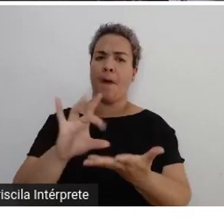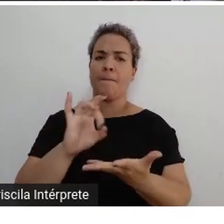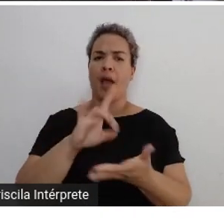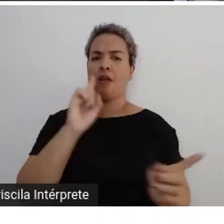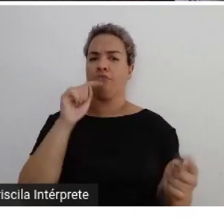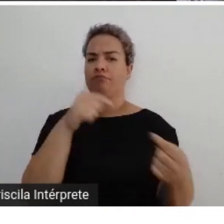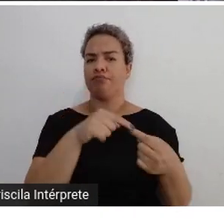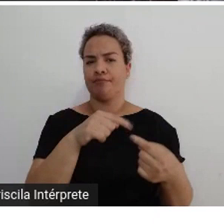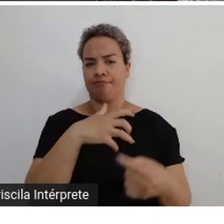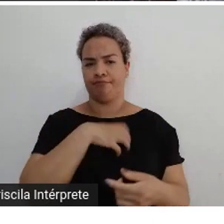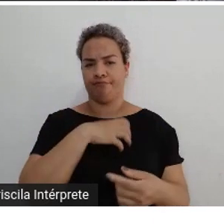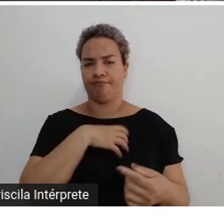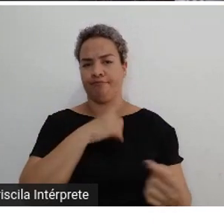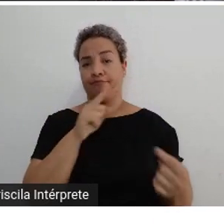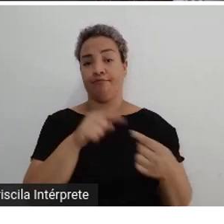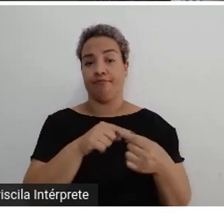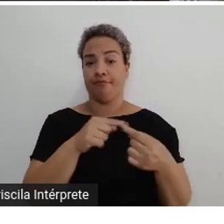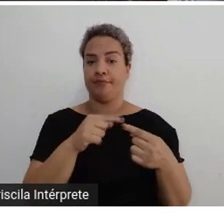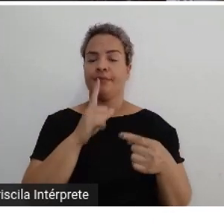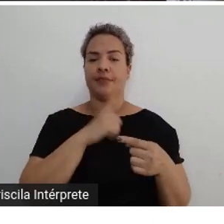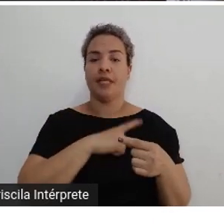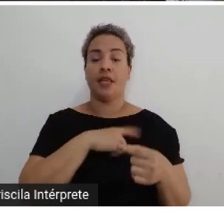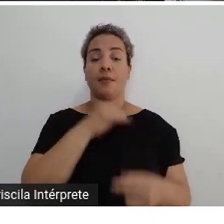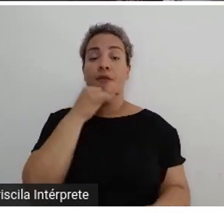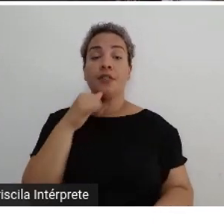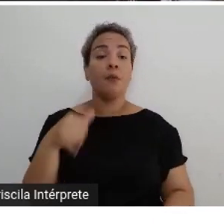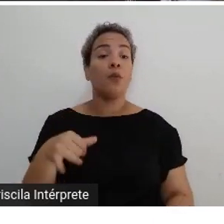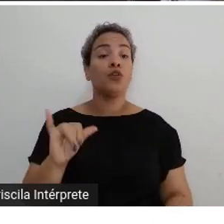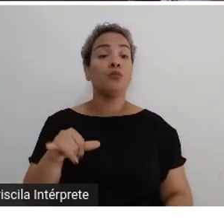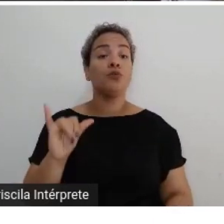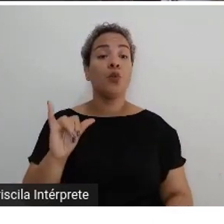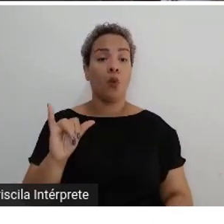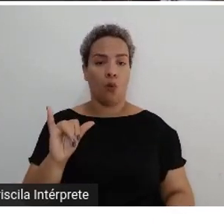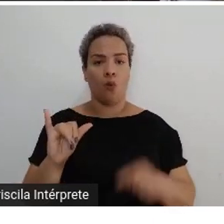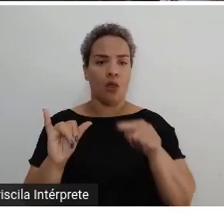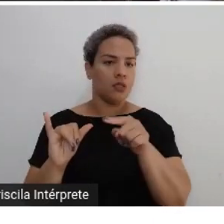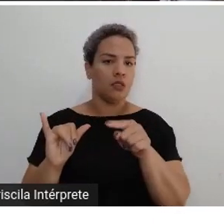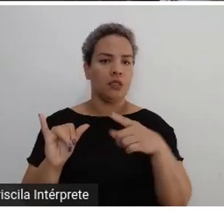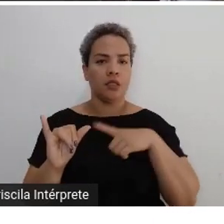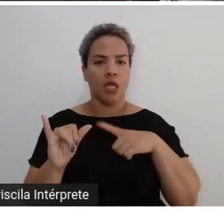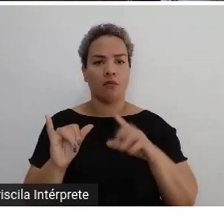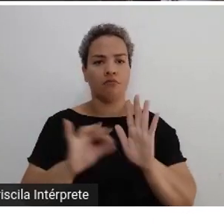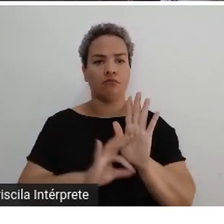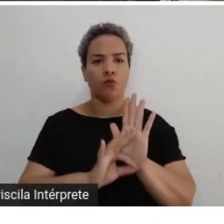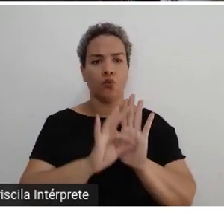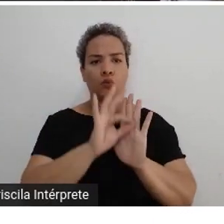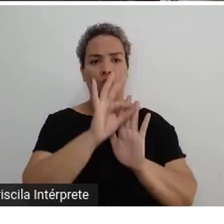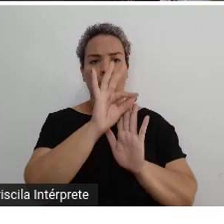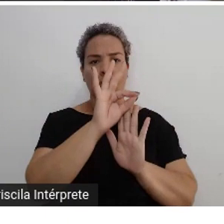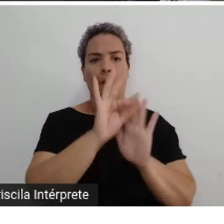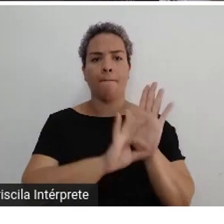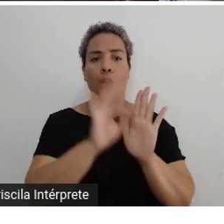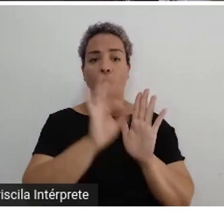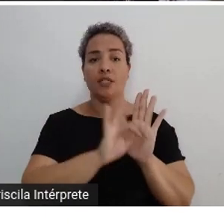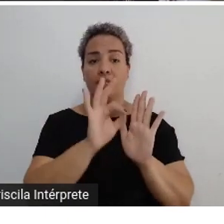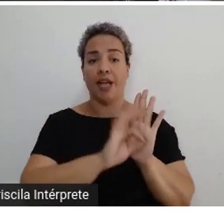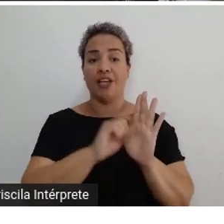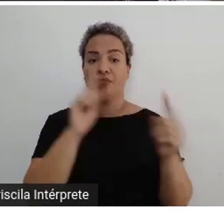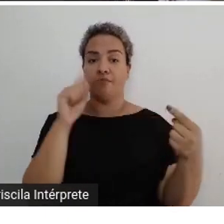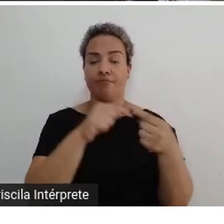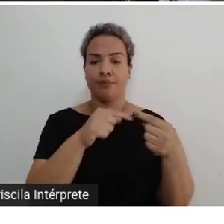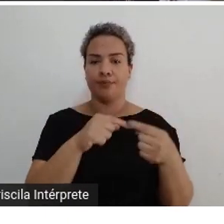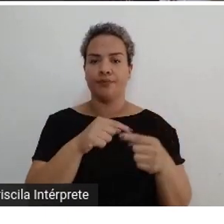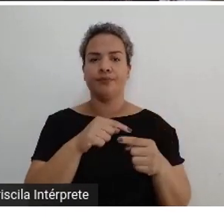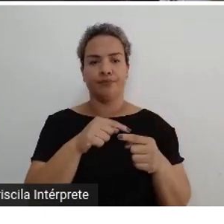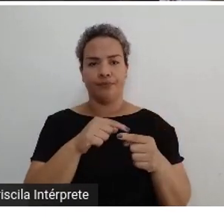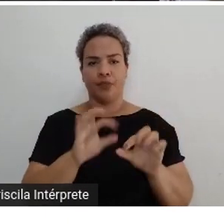tá? Então, no eixo Y aqui, eu vou ter o percentual de assertividade e no eixo X, o percentual